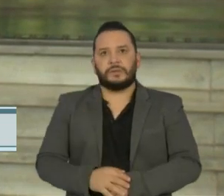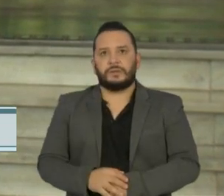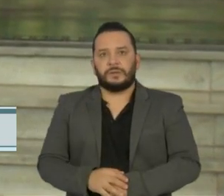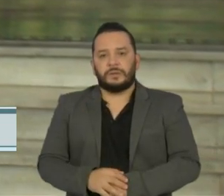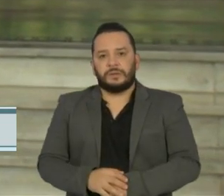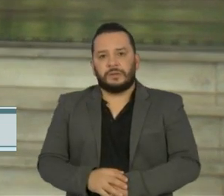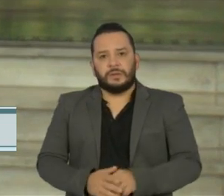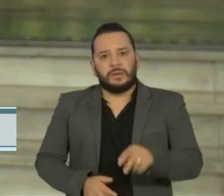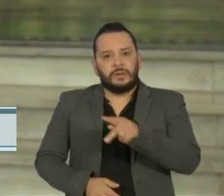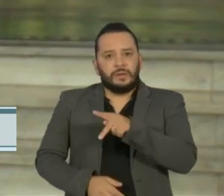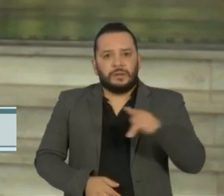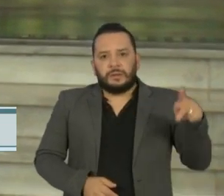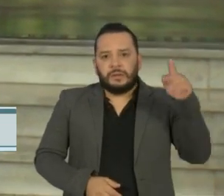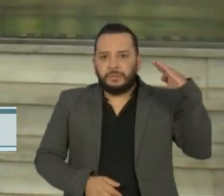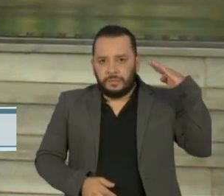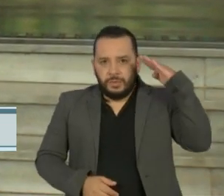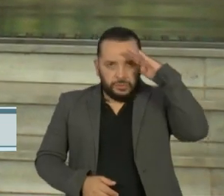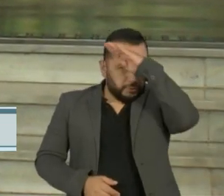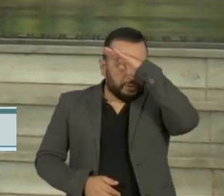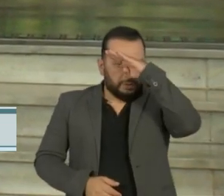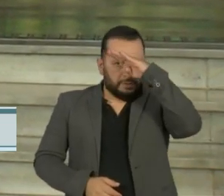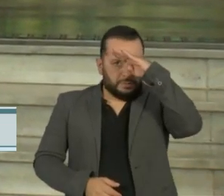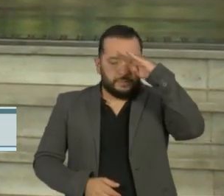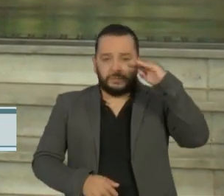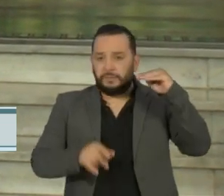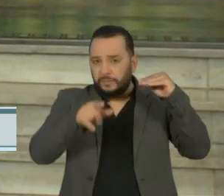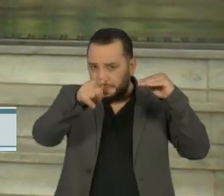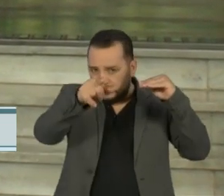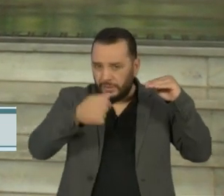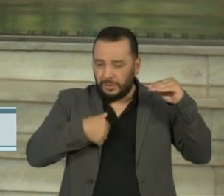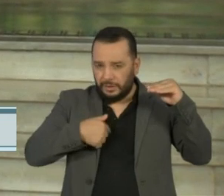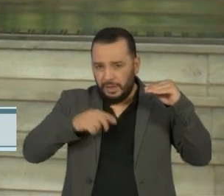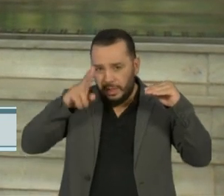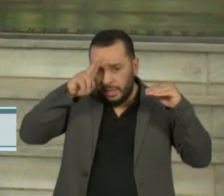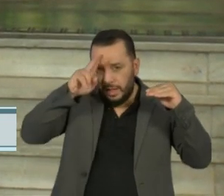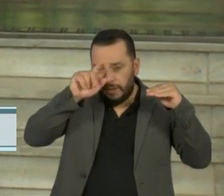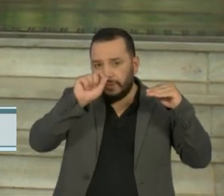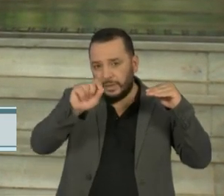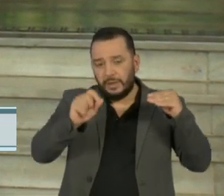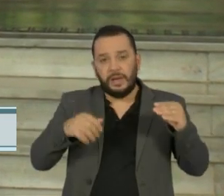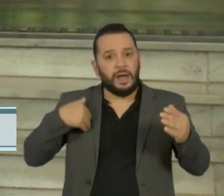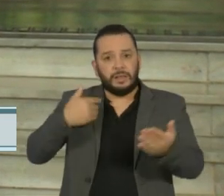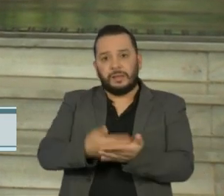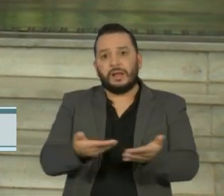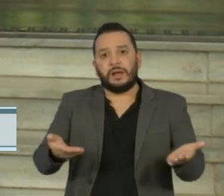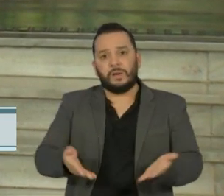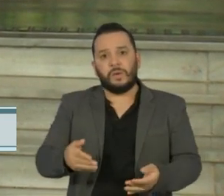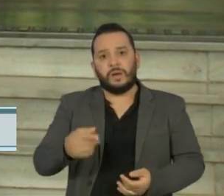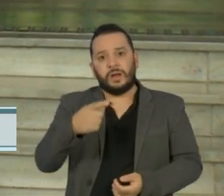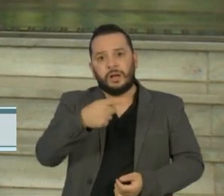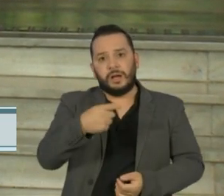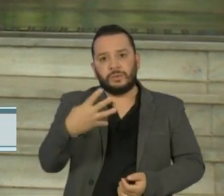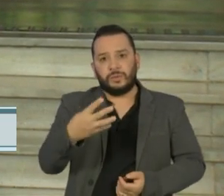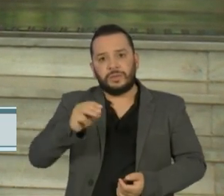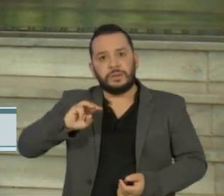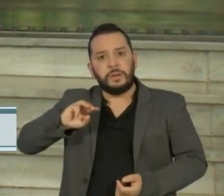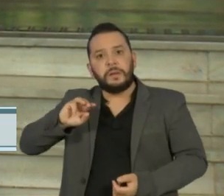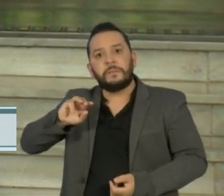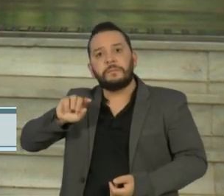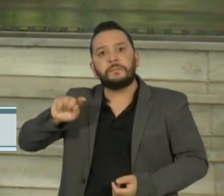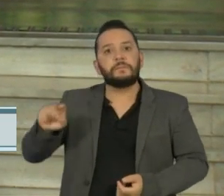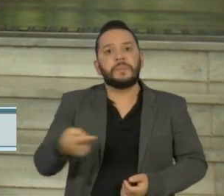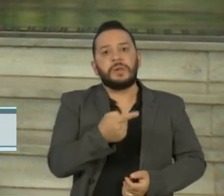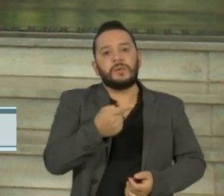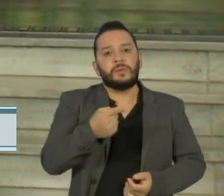Presidente Bolsonaro, lembre que, até o presente momento, 14 mil brasileiros